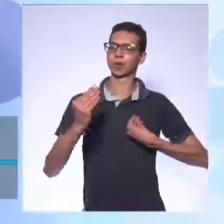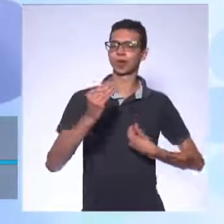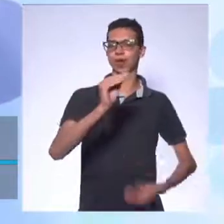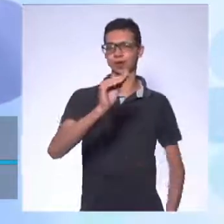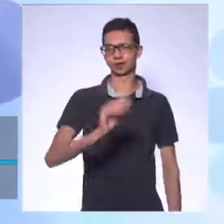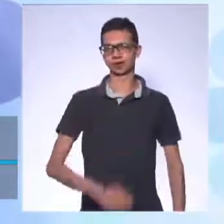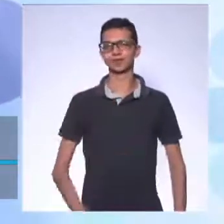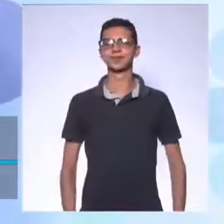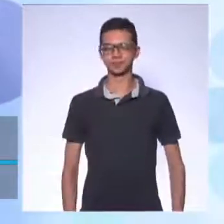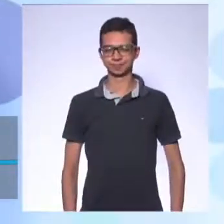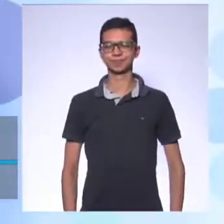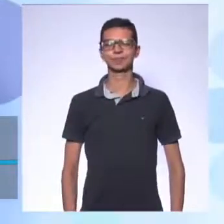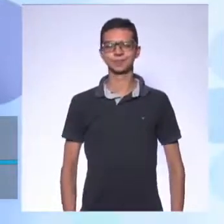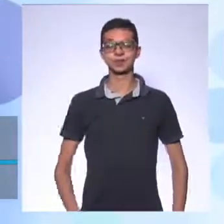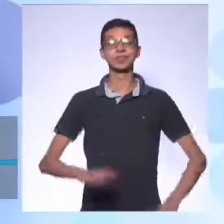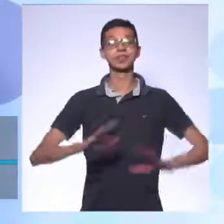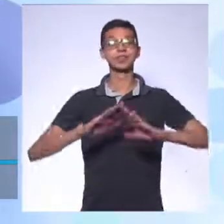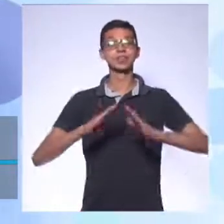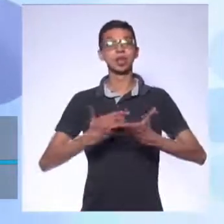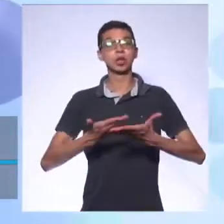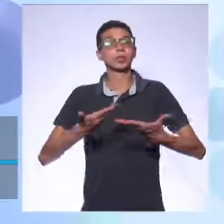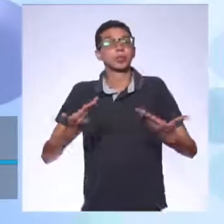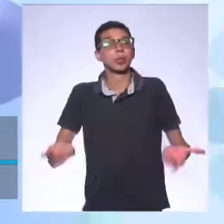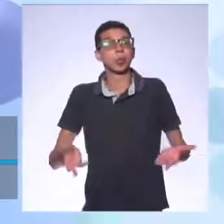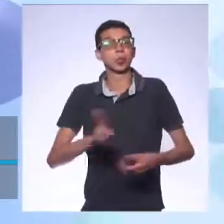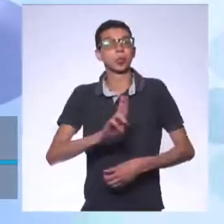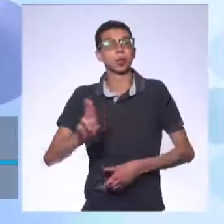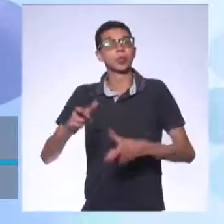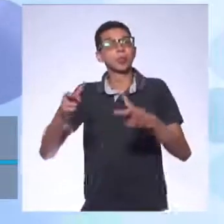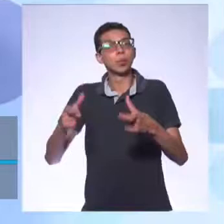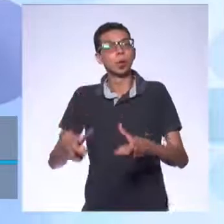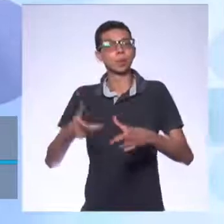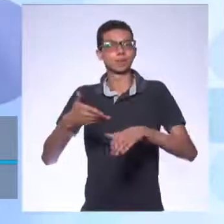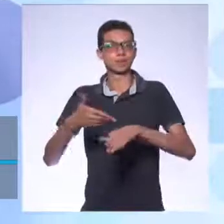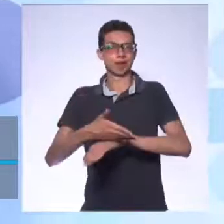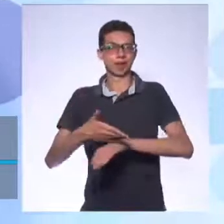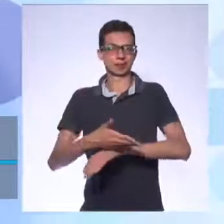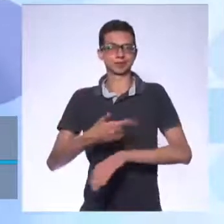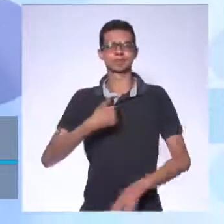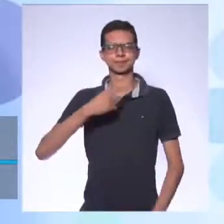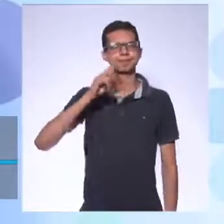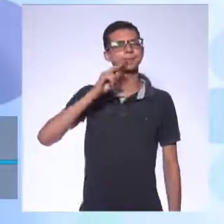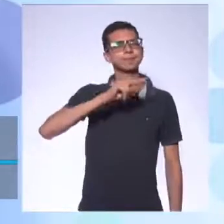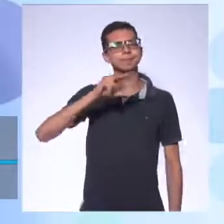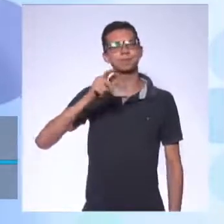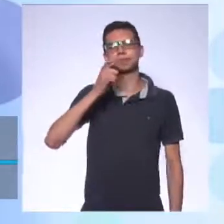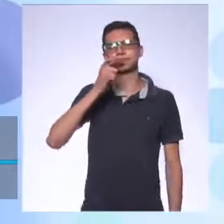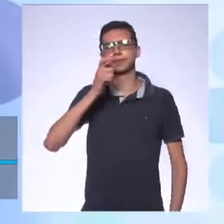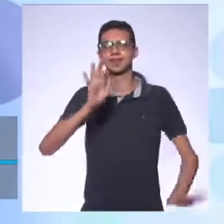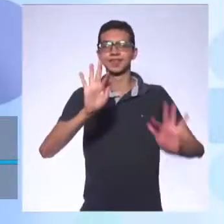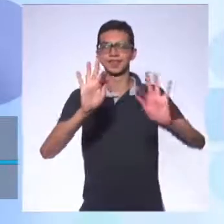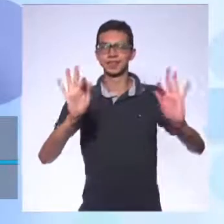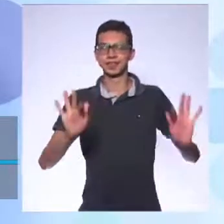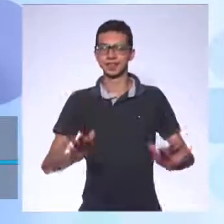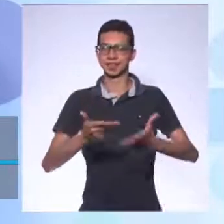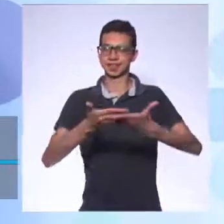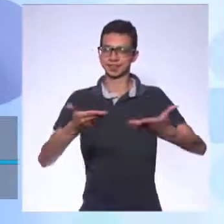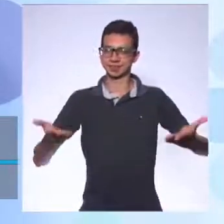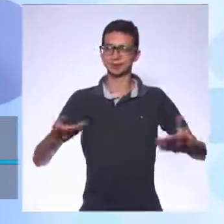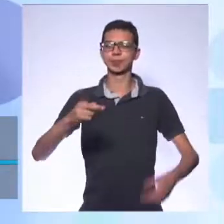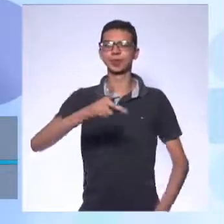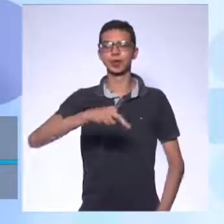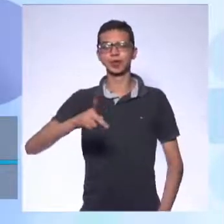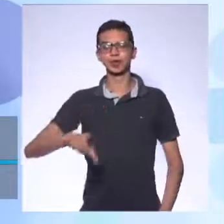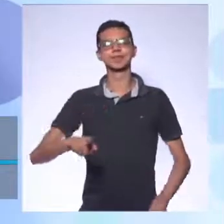que está participando, a gente lê aqui, eles sempre ficam felizes, mas claro, você, professor, é sempre muito bem-vindo ao